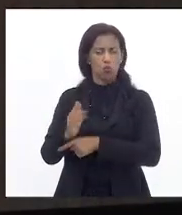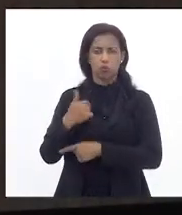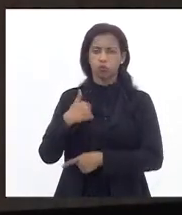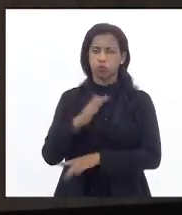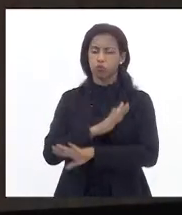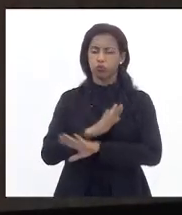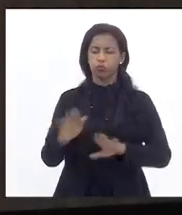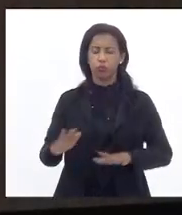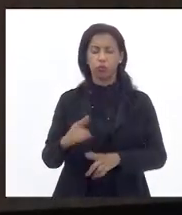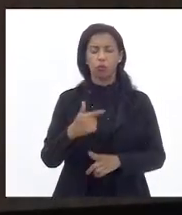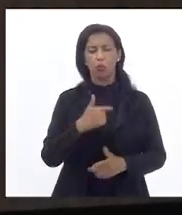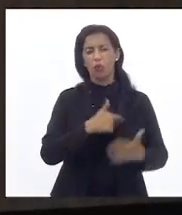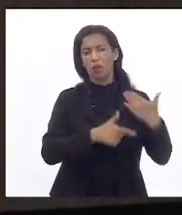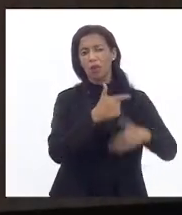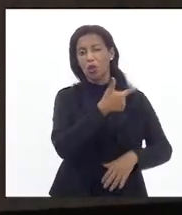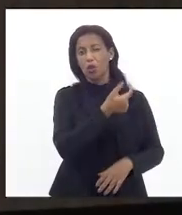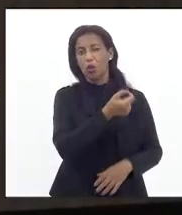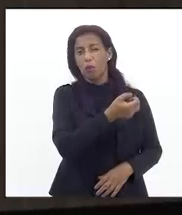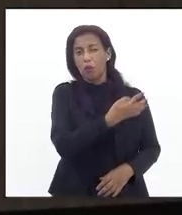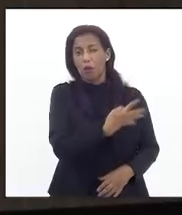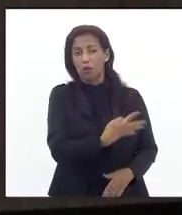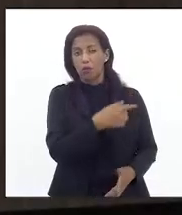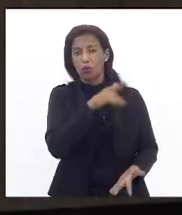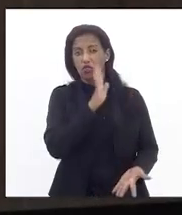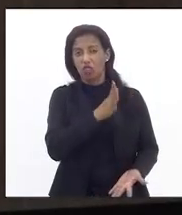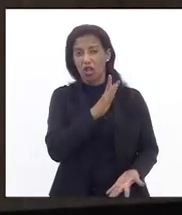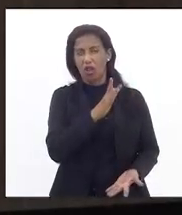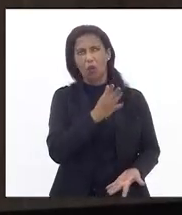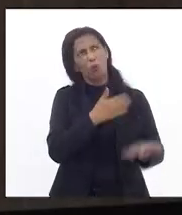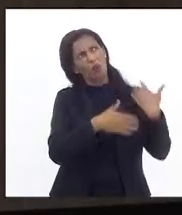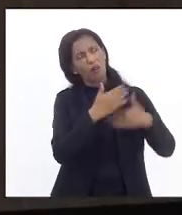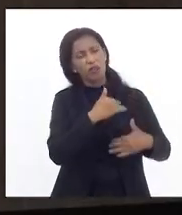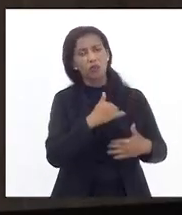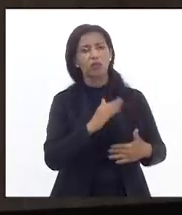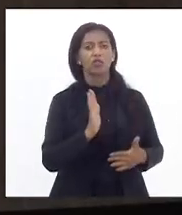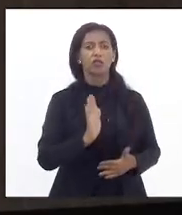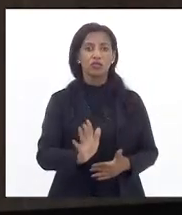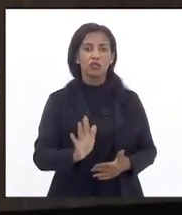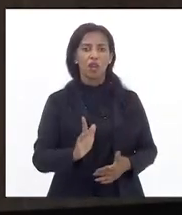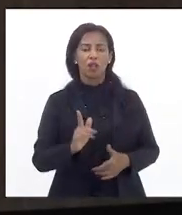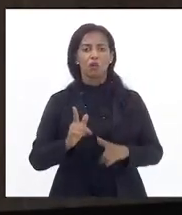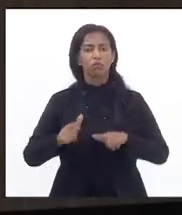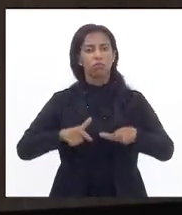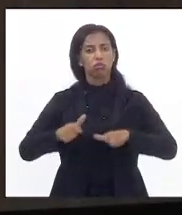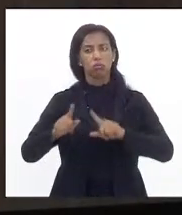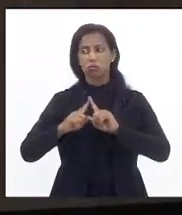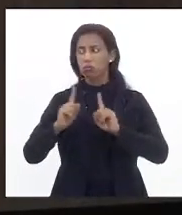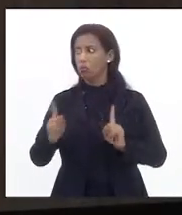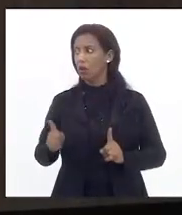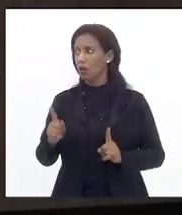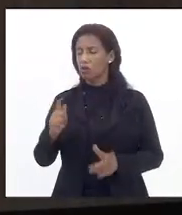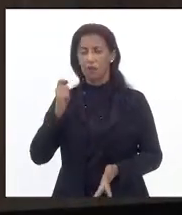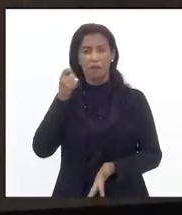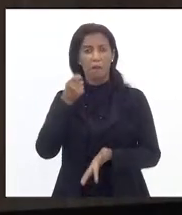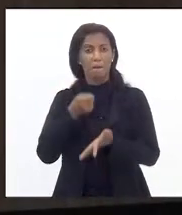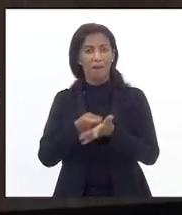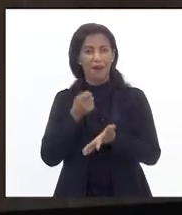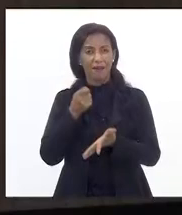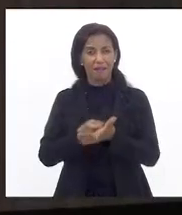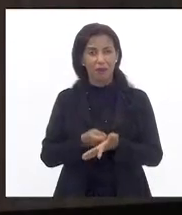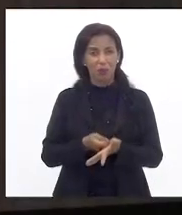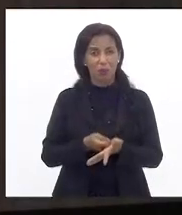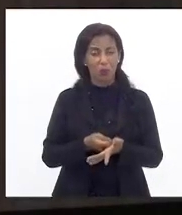porque desde 2014 Na verdade até antes os servidores públicos bem pagando a